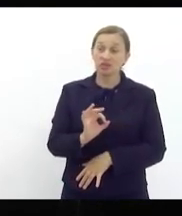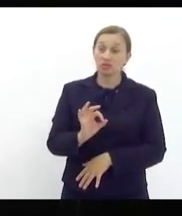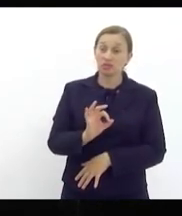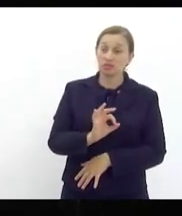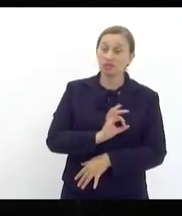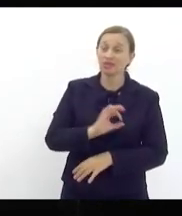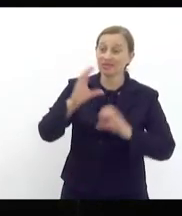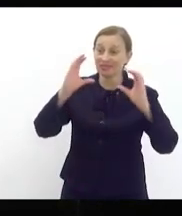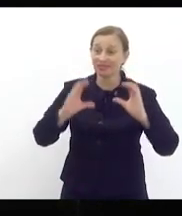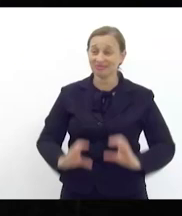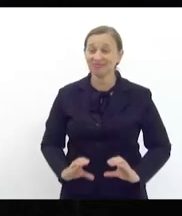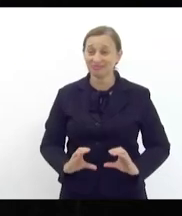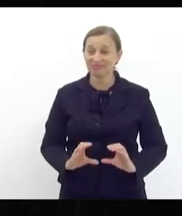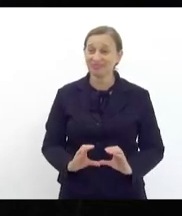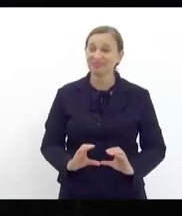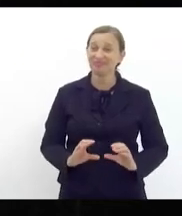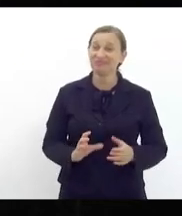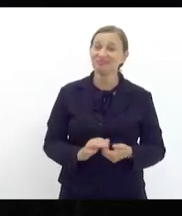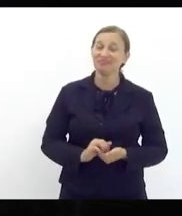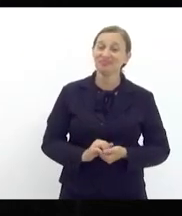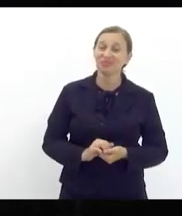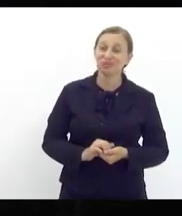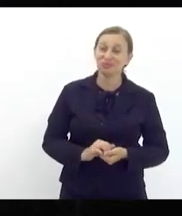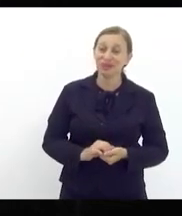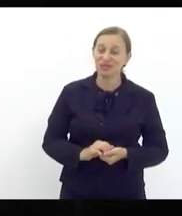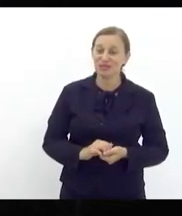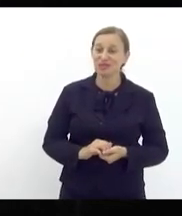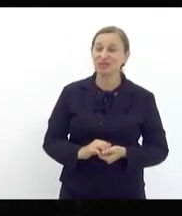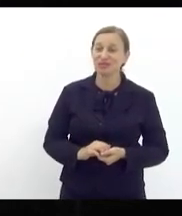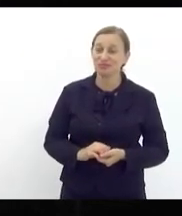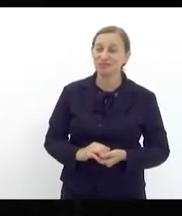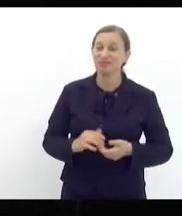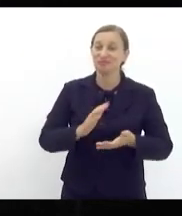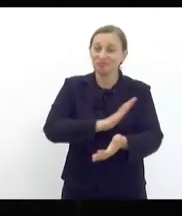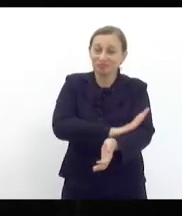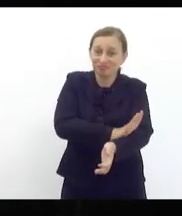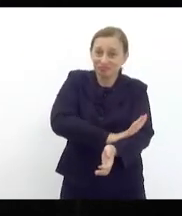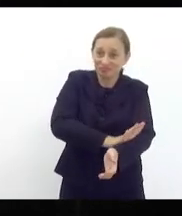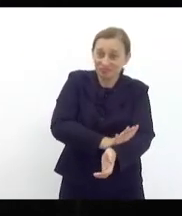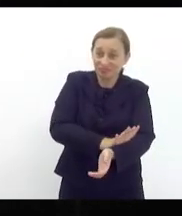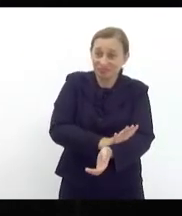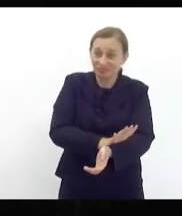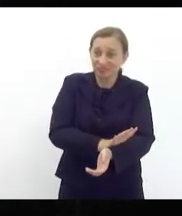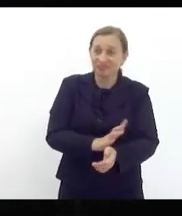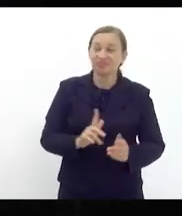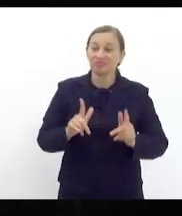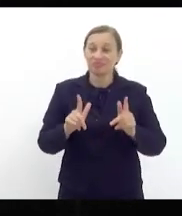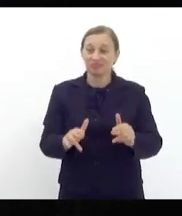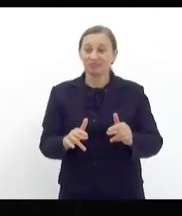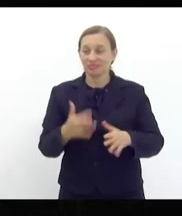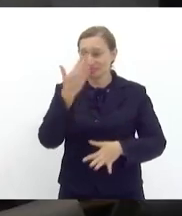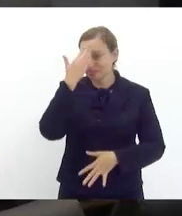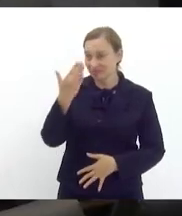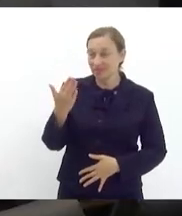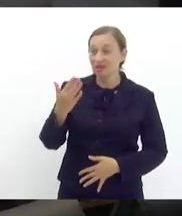seja ele de que território e de que cor e de que raça seja da mesma forma obrigado